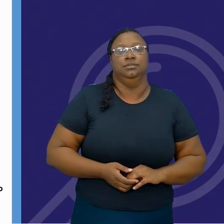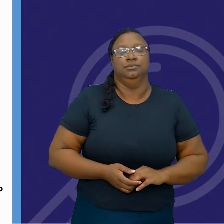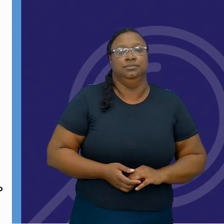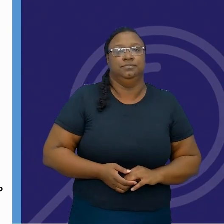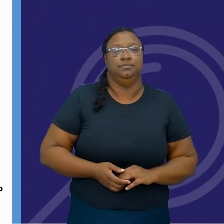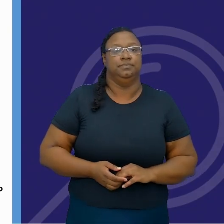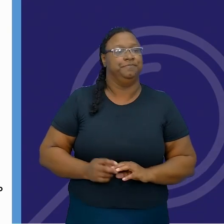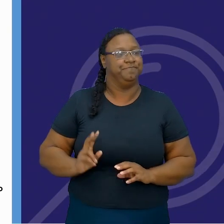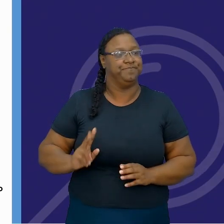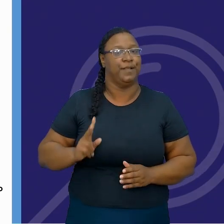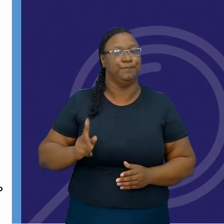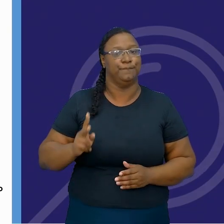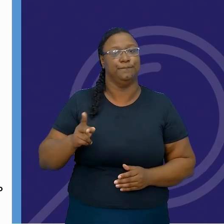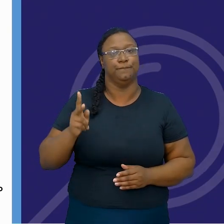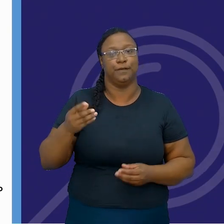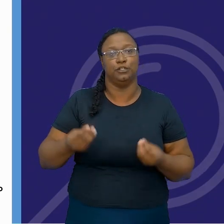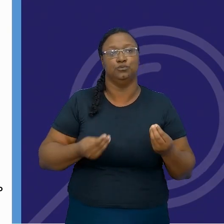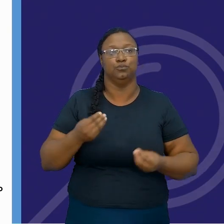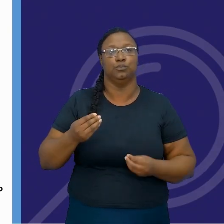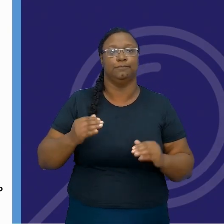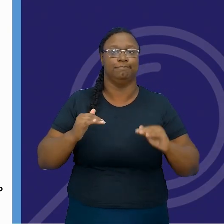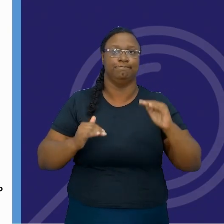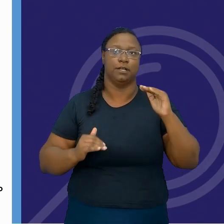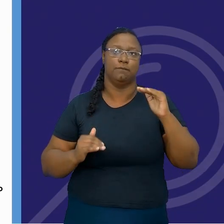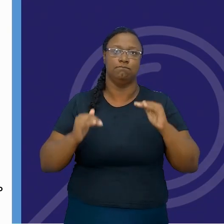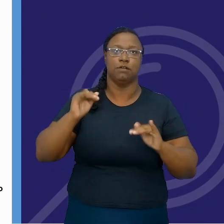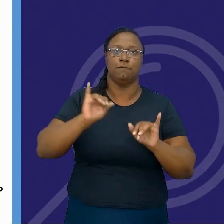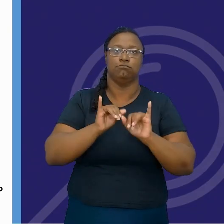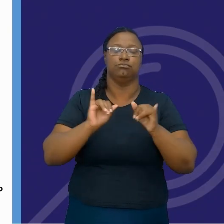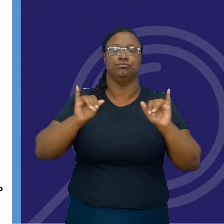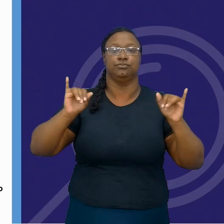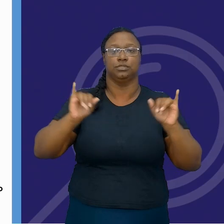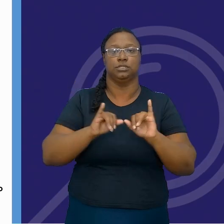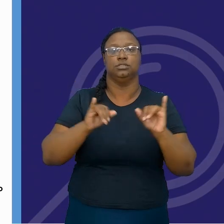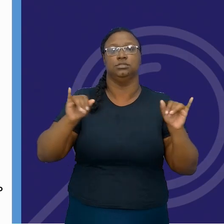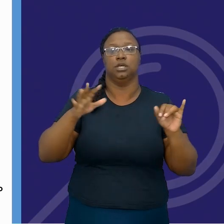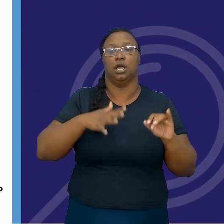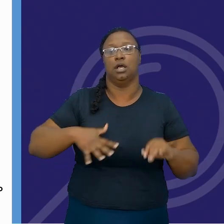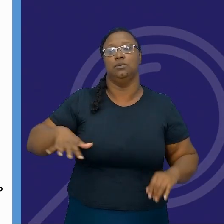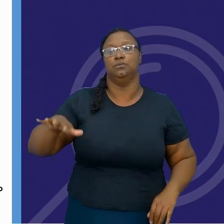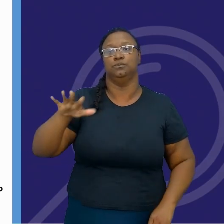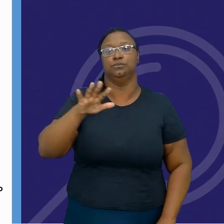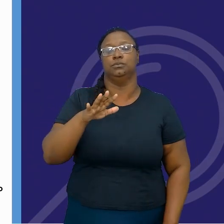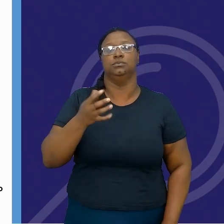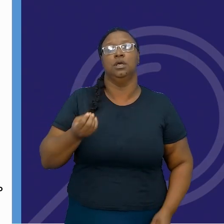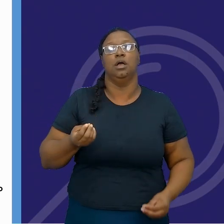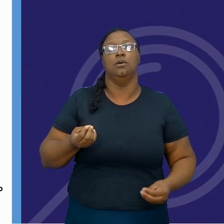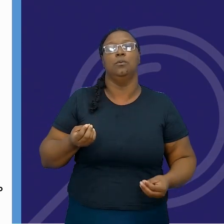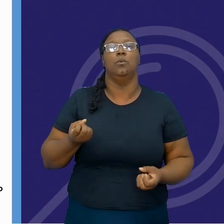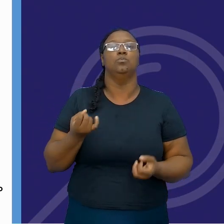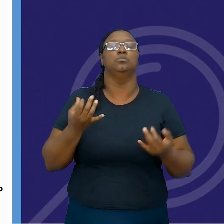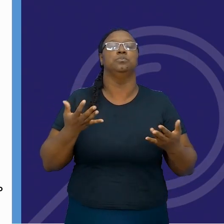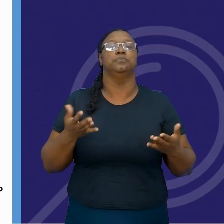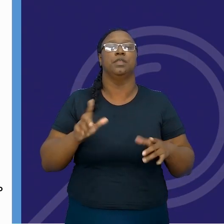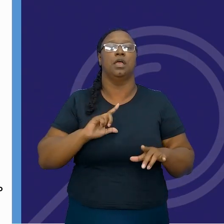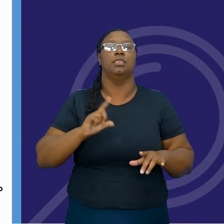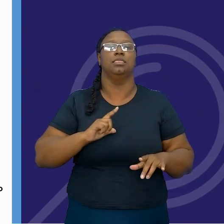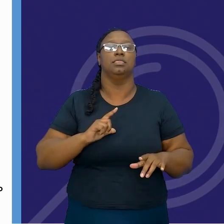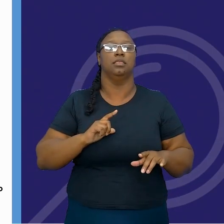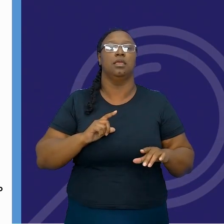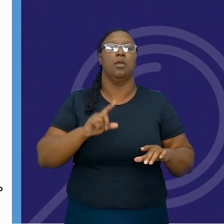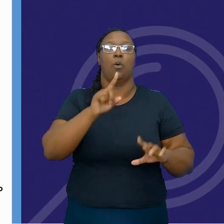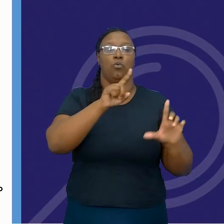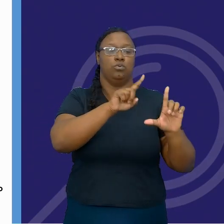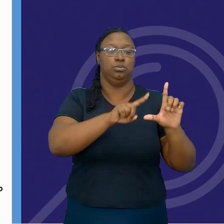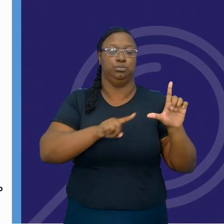permanece essa forma de medir a energia, né, de todas as relações. Então, quando você pega lá o Balanço Energético Nacional do Brasil e vai ver